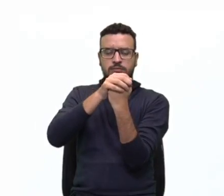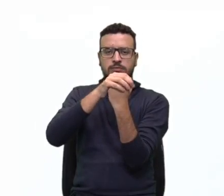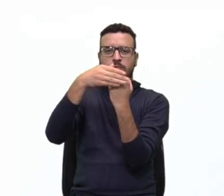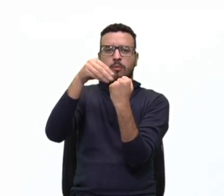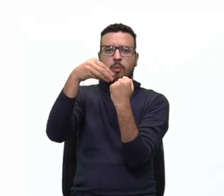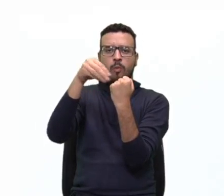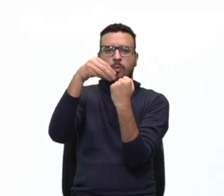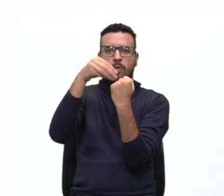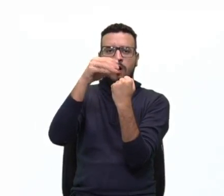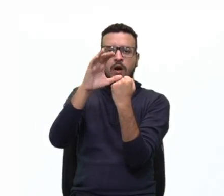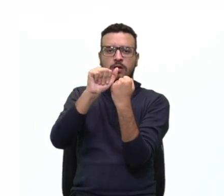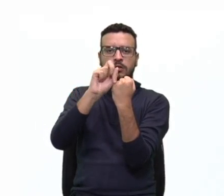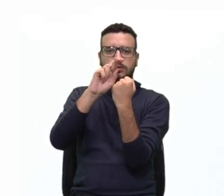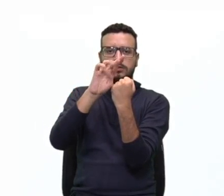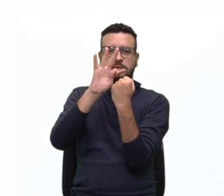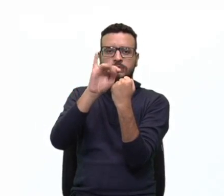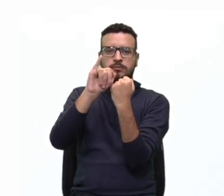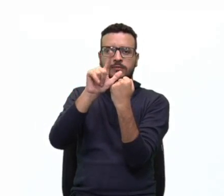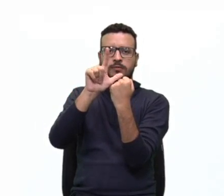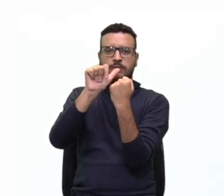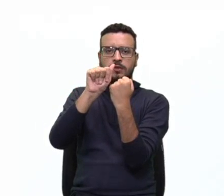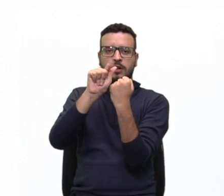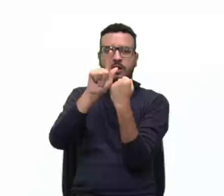Essa cartilagem, pessoal, é a